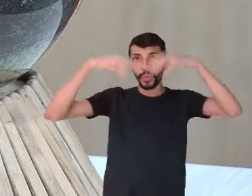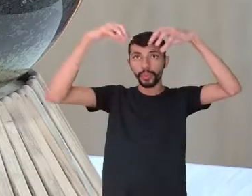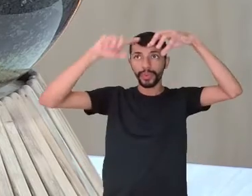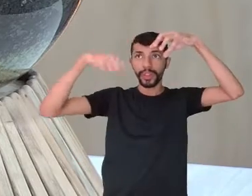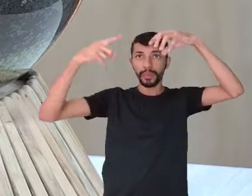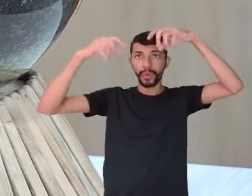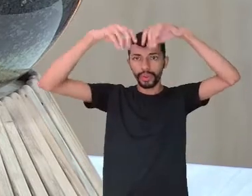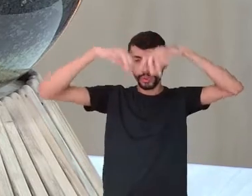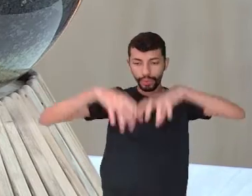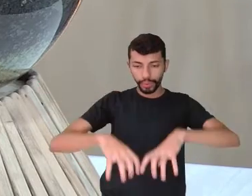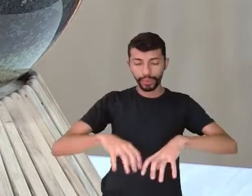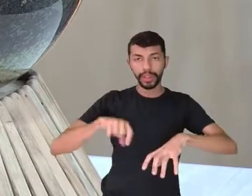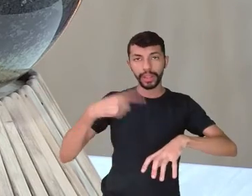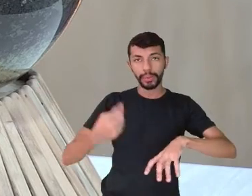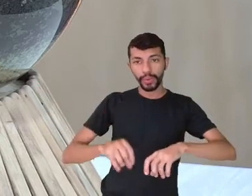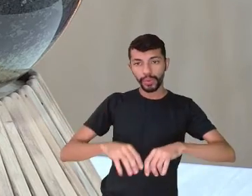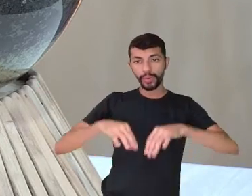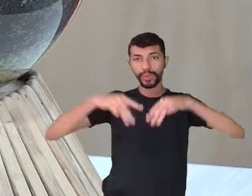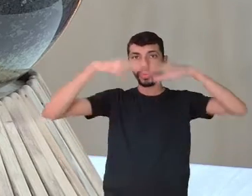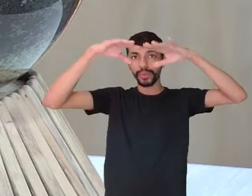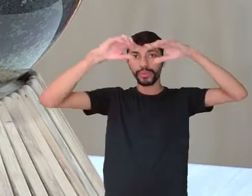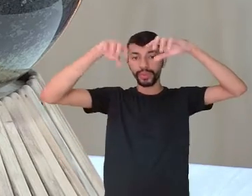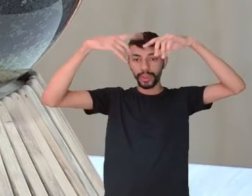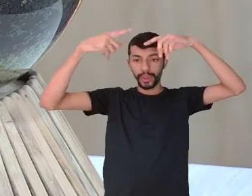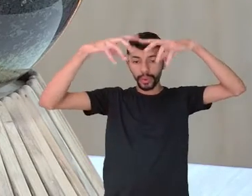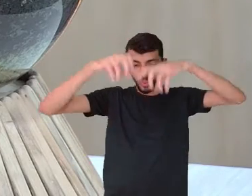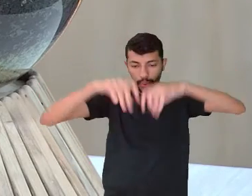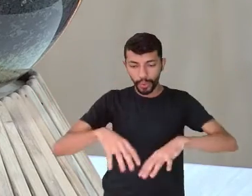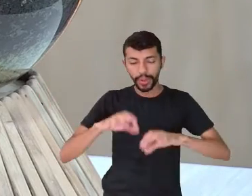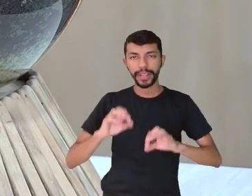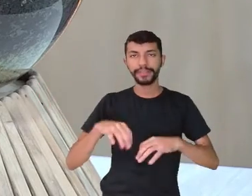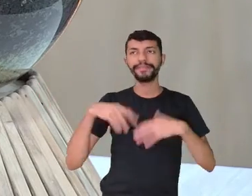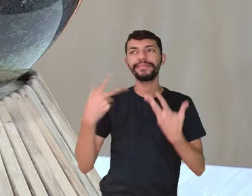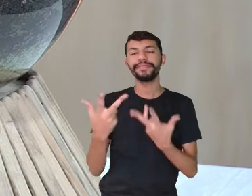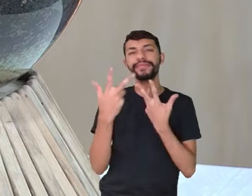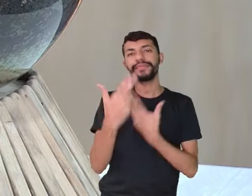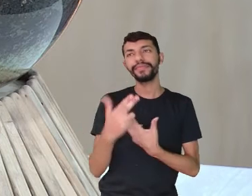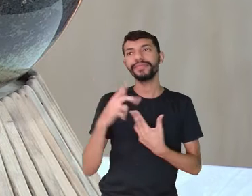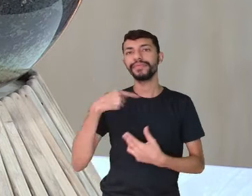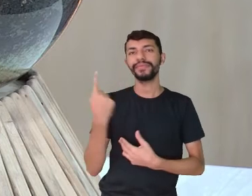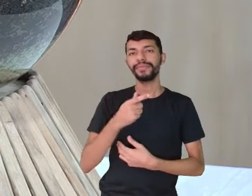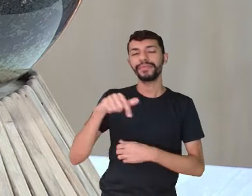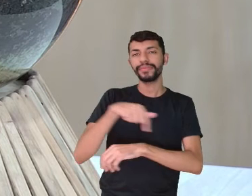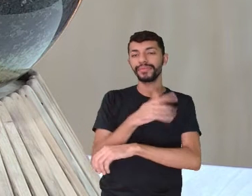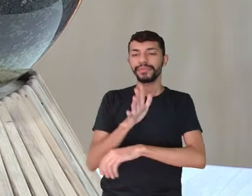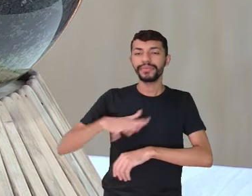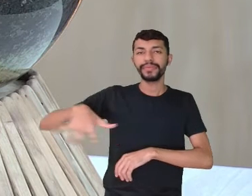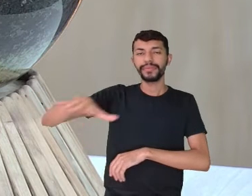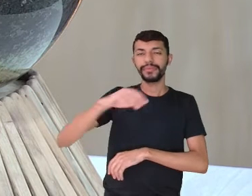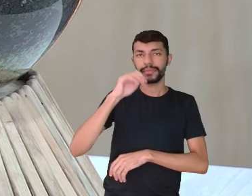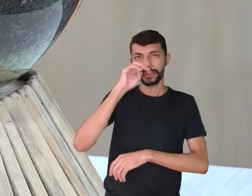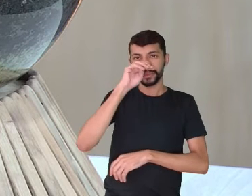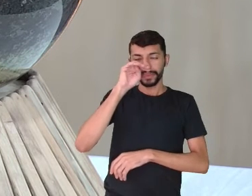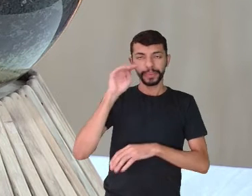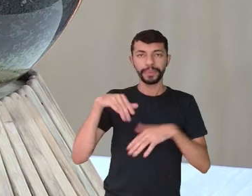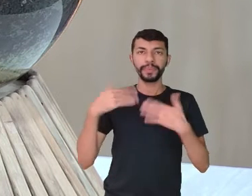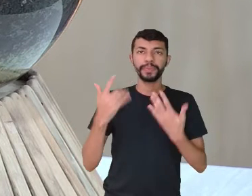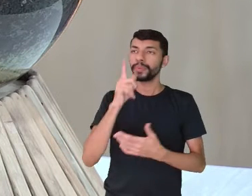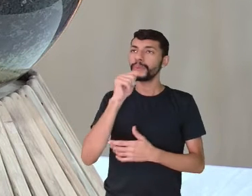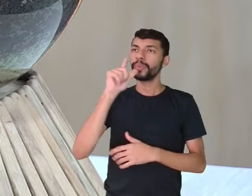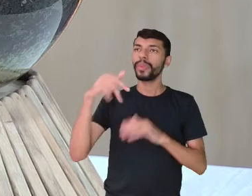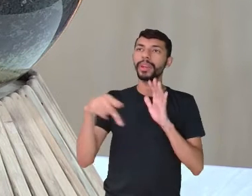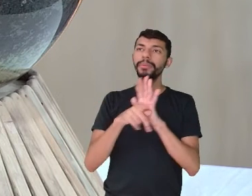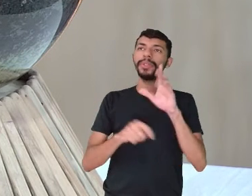ao solo, depois ela evapora. Então, no nosso ambiente é a mesma coisa. Então, a água, ela é considerada um